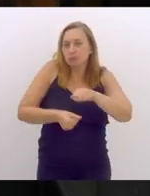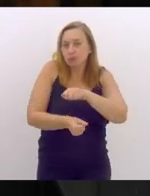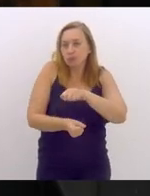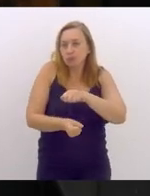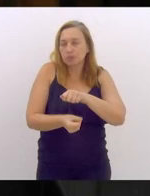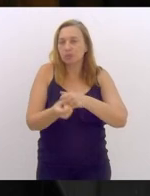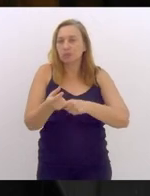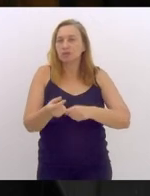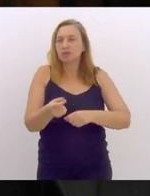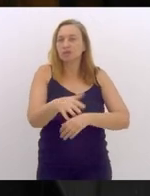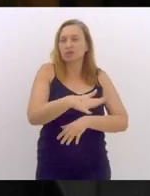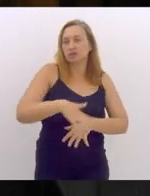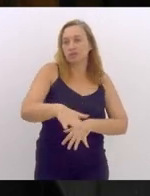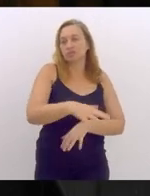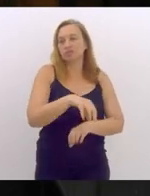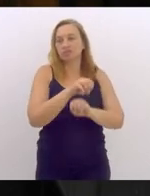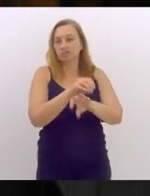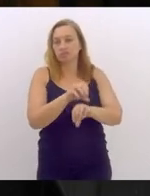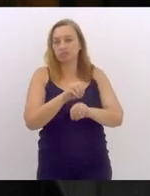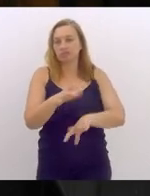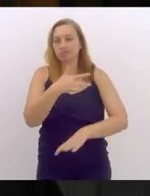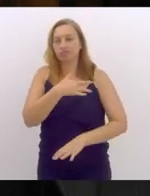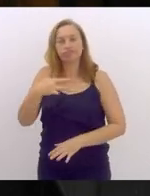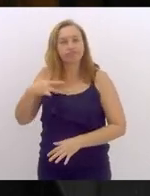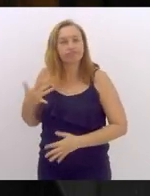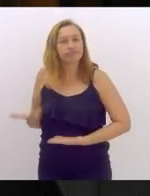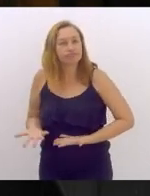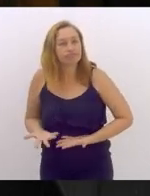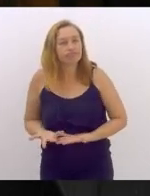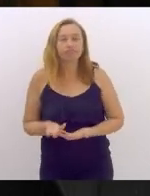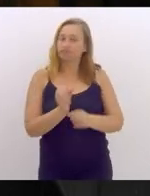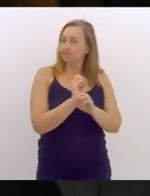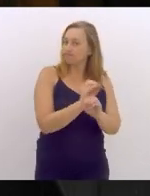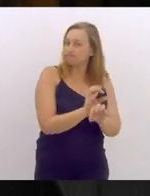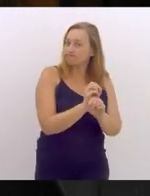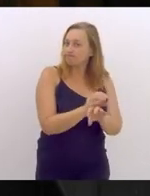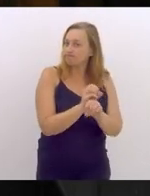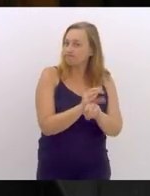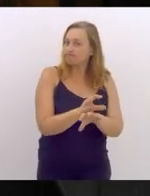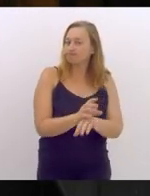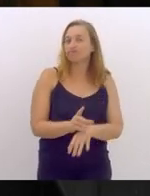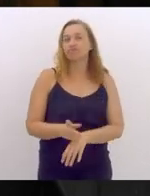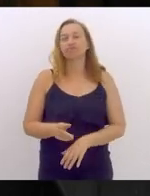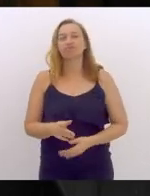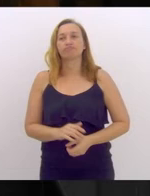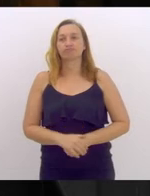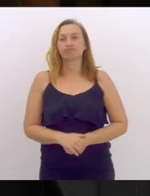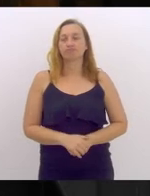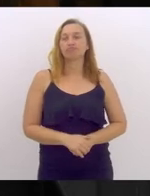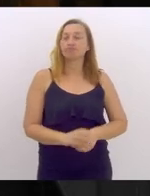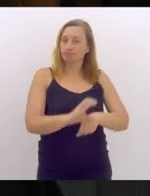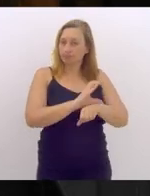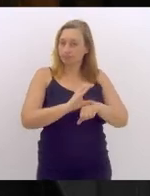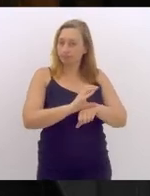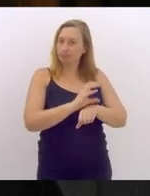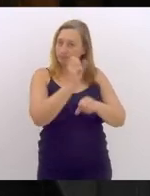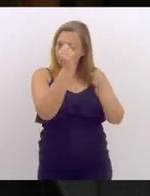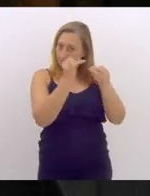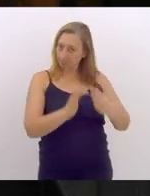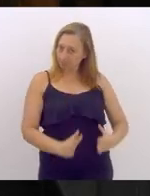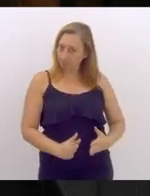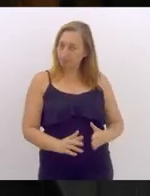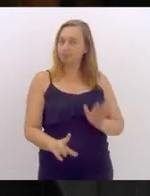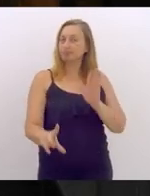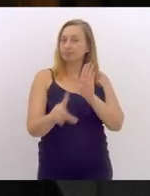em educação e saúde em educação diz a constituição e